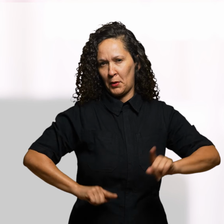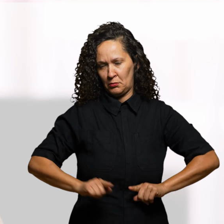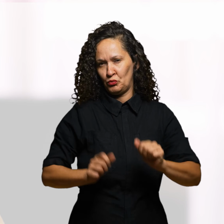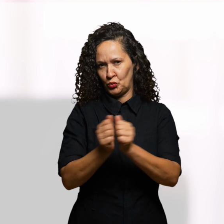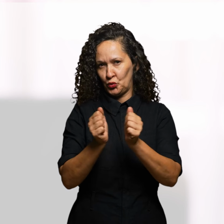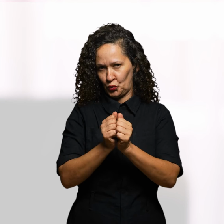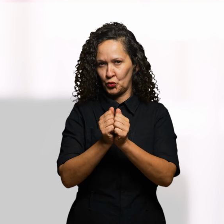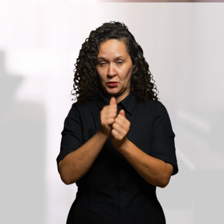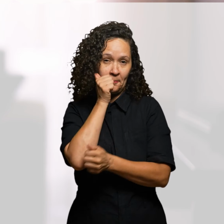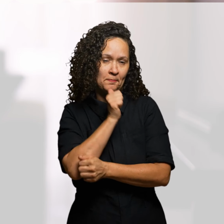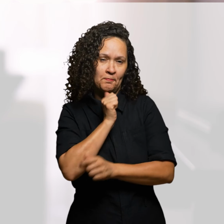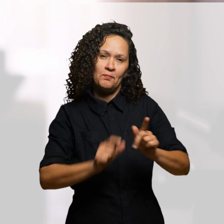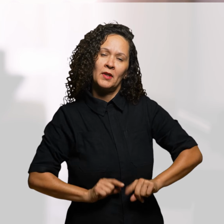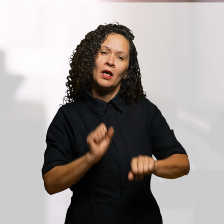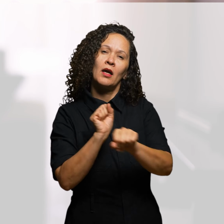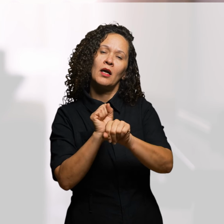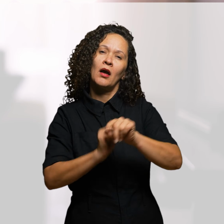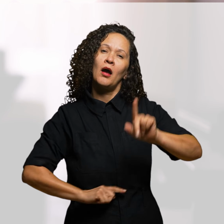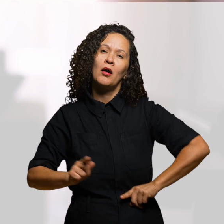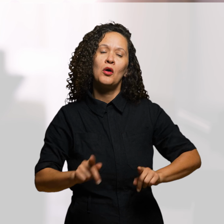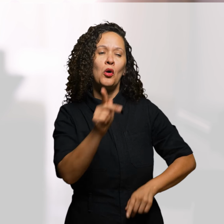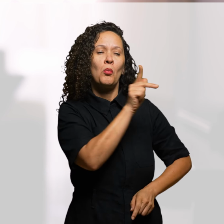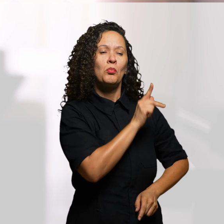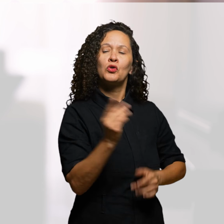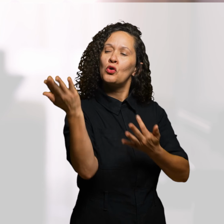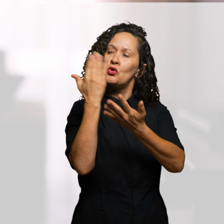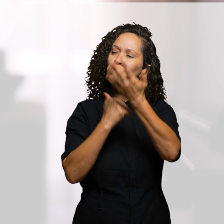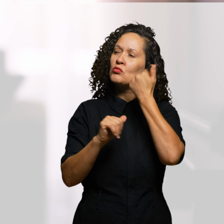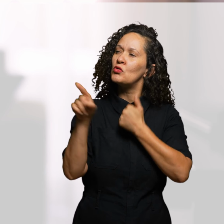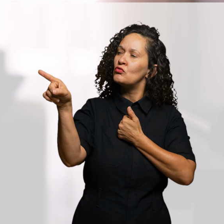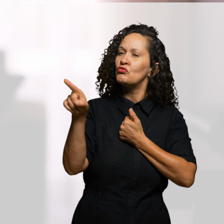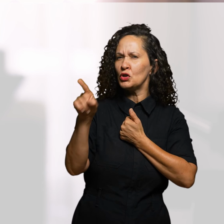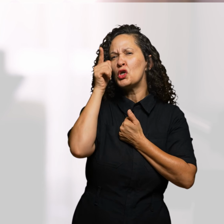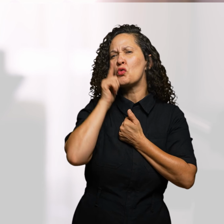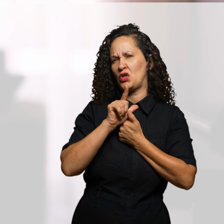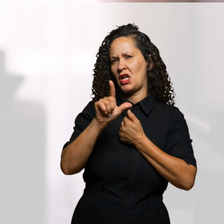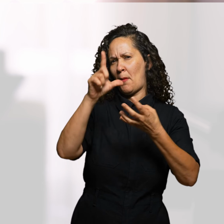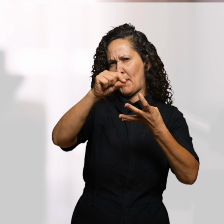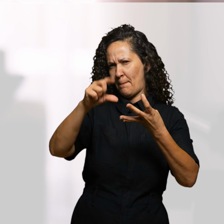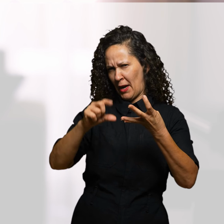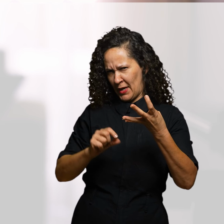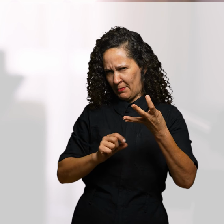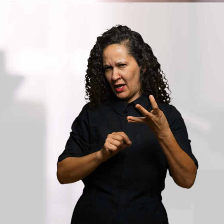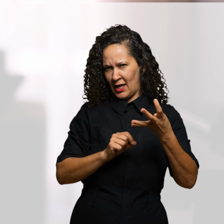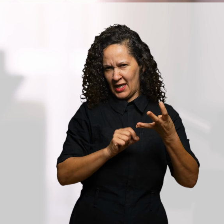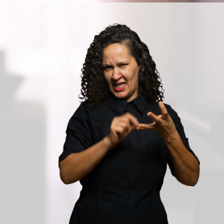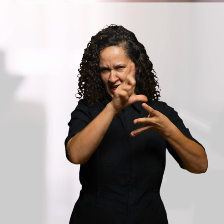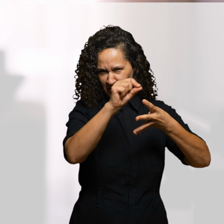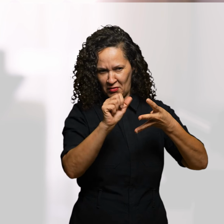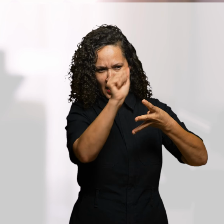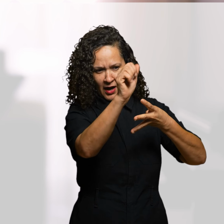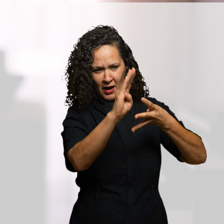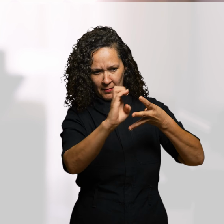com ela nessa época, tava esperando a minha prima, e o professor chegou e falou, Denise, você faz prova de múltipla escolha pra você ver o